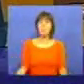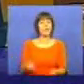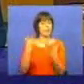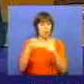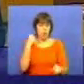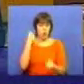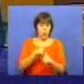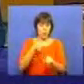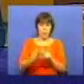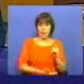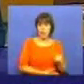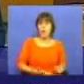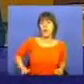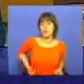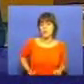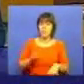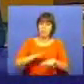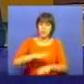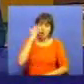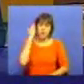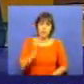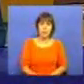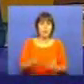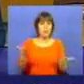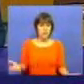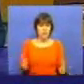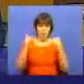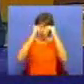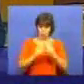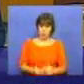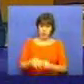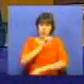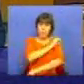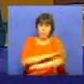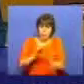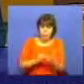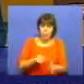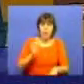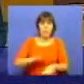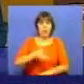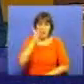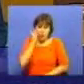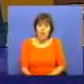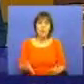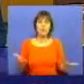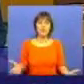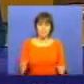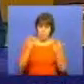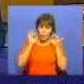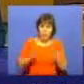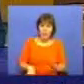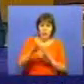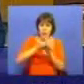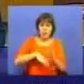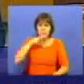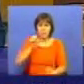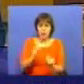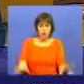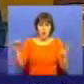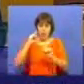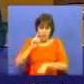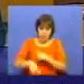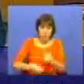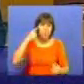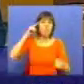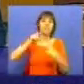O combate ao desemprego em nome da justiça. A redução da pobreza em nome da justiça. O fim da precariedade das novas